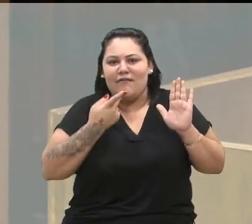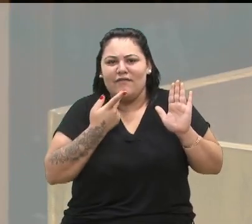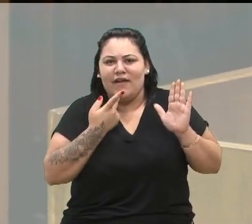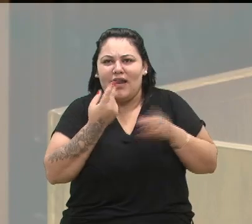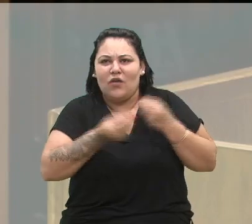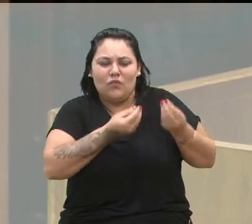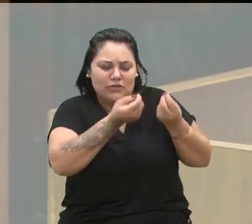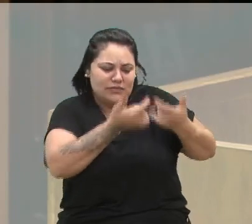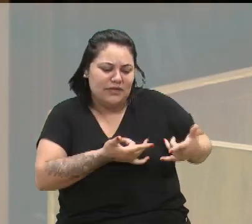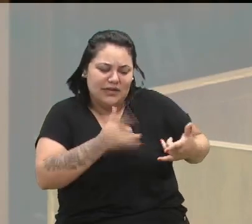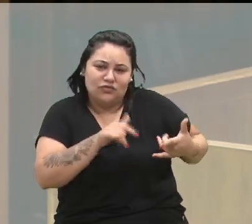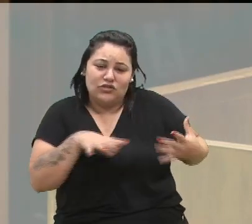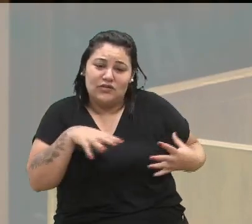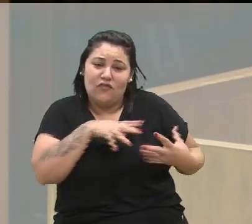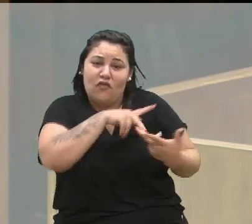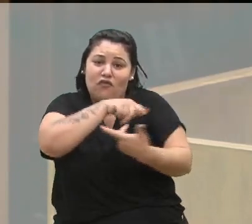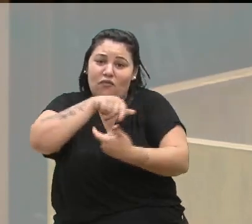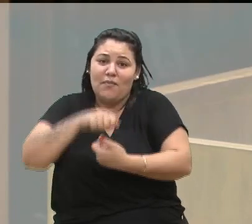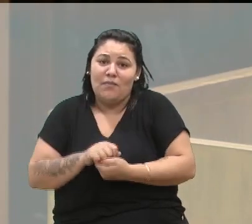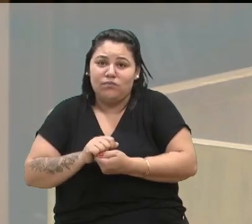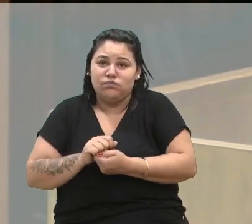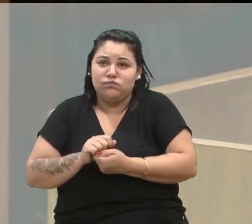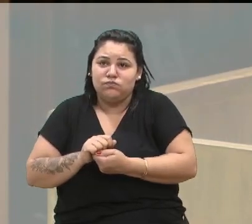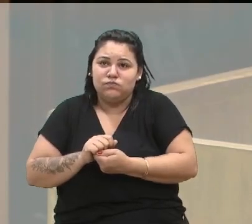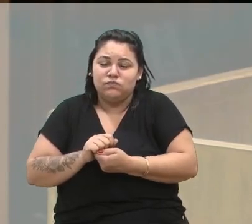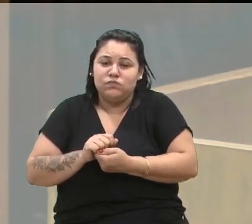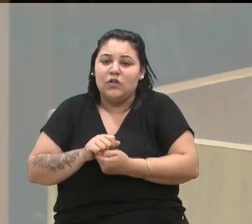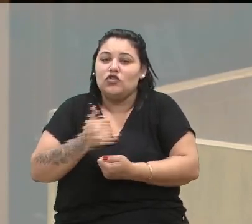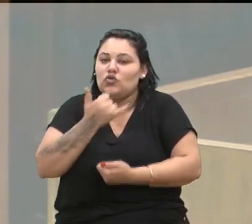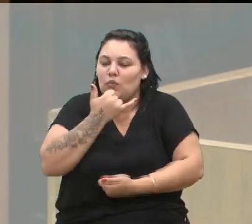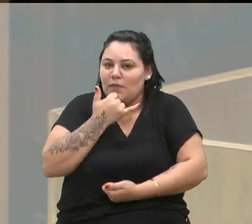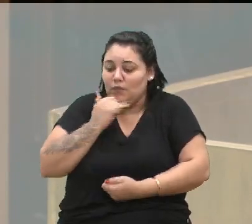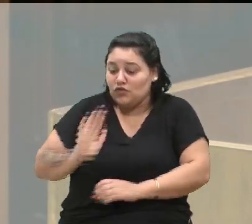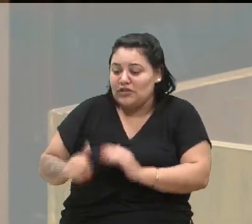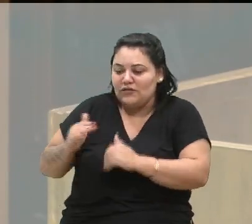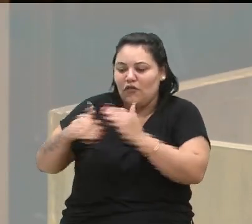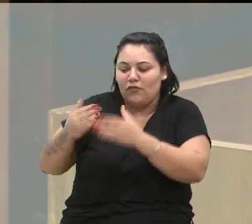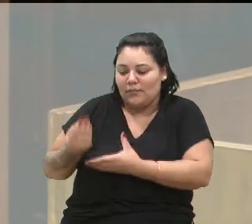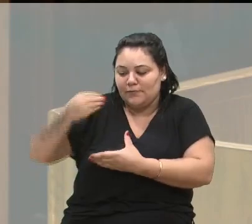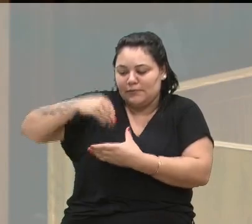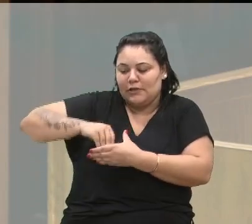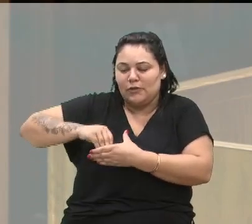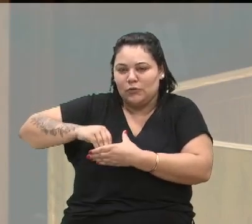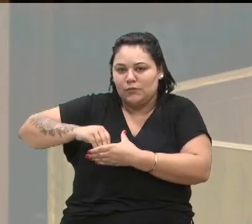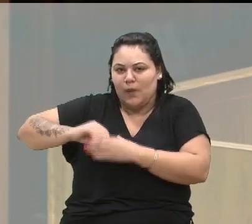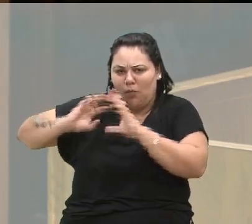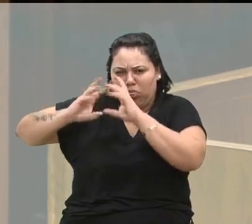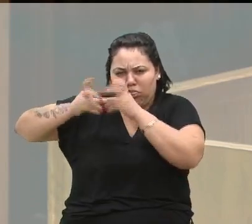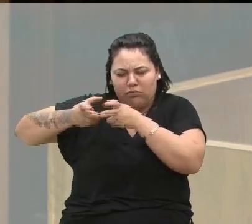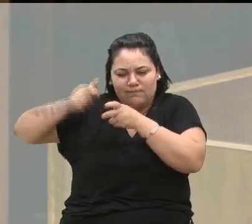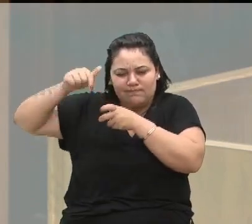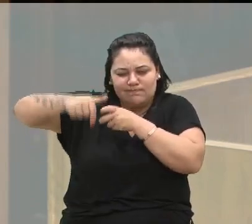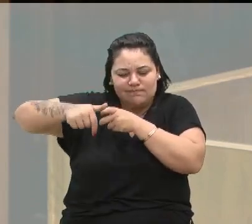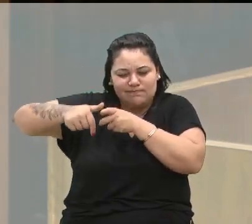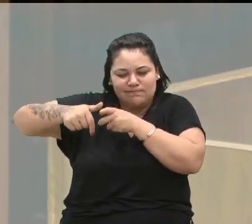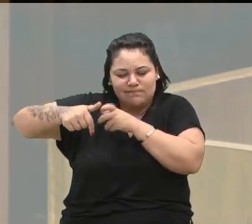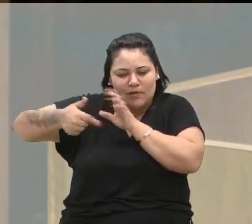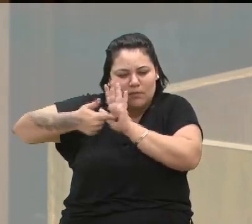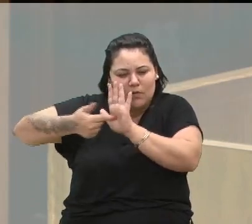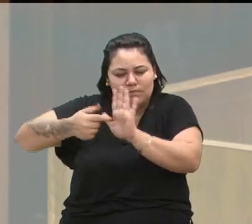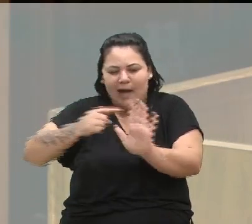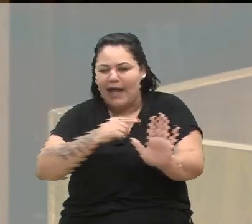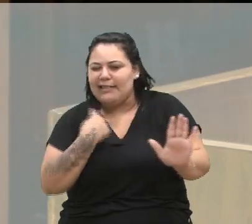desenvolvimento global dessa criança. E acende, claro, aquele alerta vermelho. Opa, essa criança está demonstrando algum